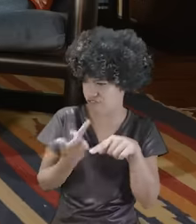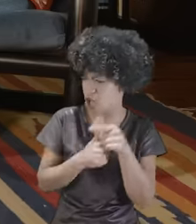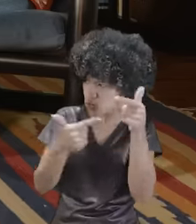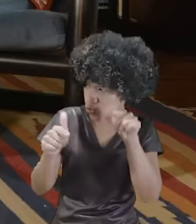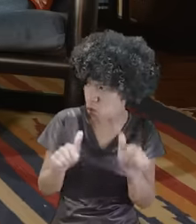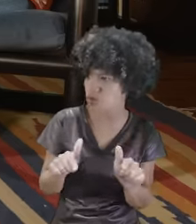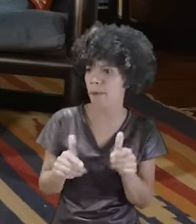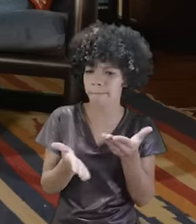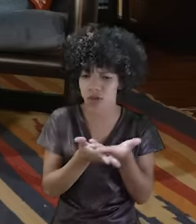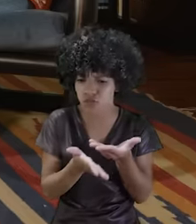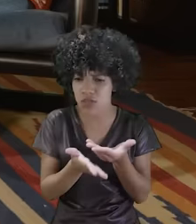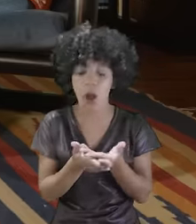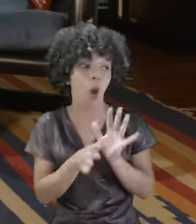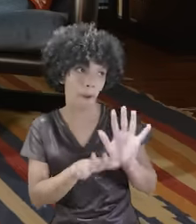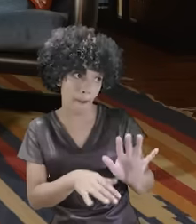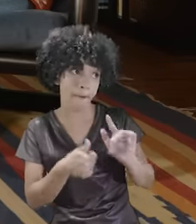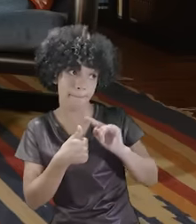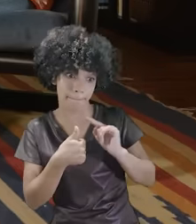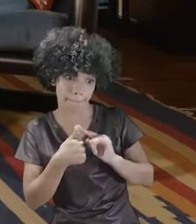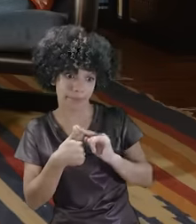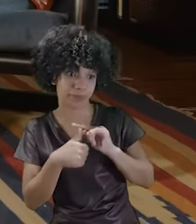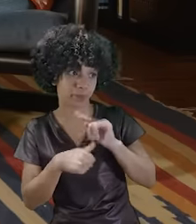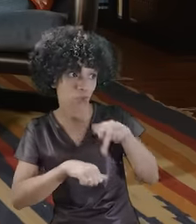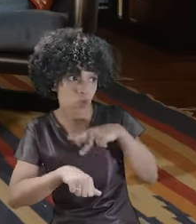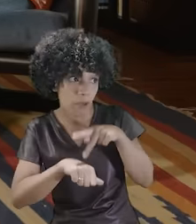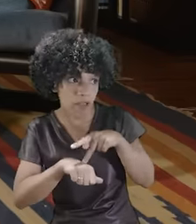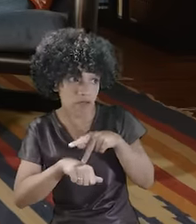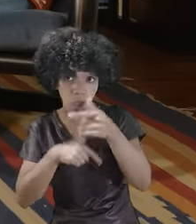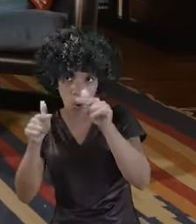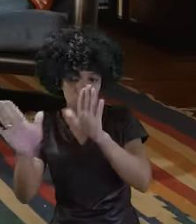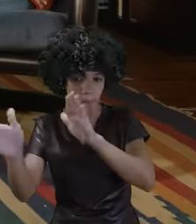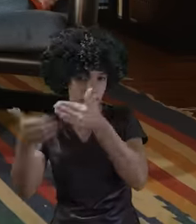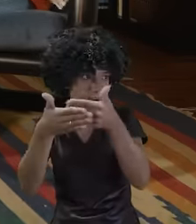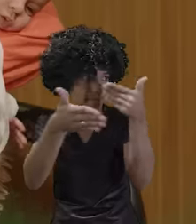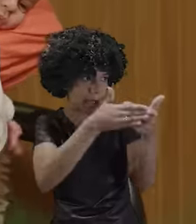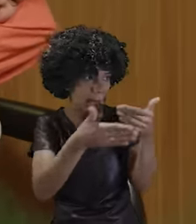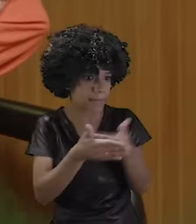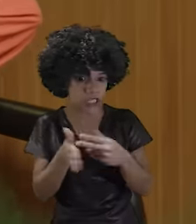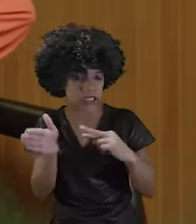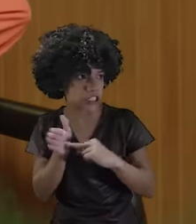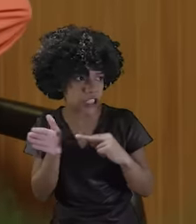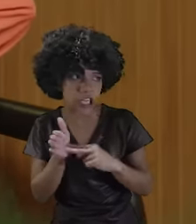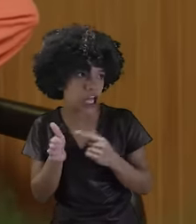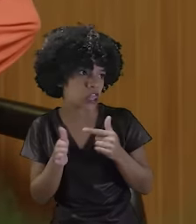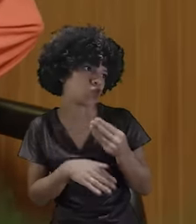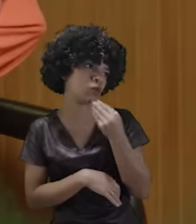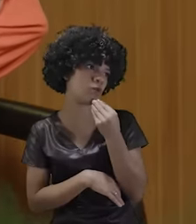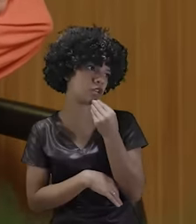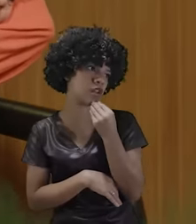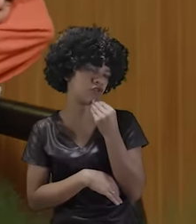vários outros países para você estudar com primeiro todos os pais fechou as portas Três Irmãos todos os pai